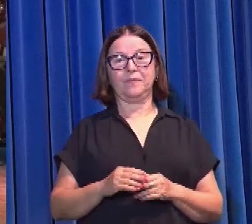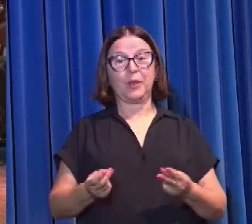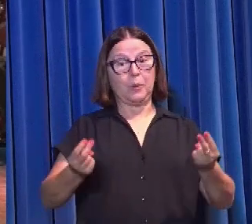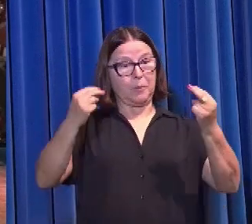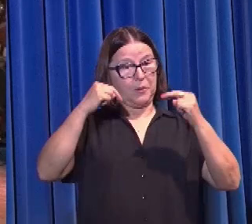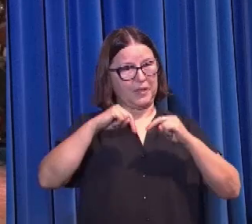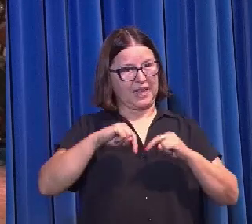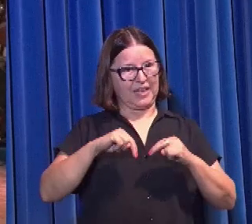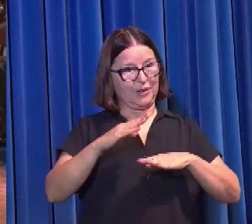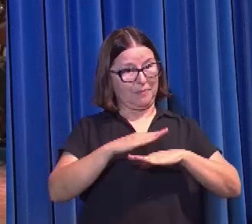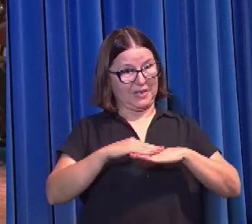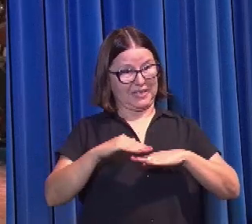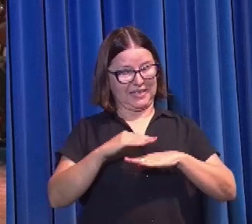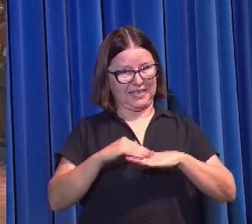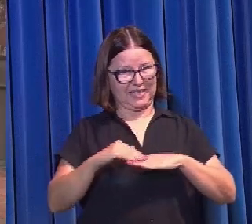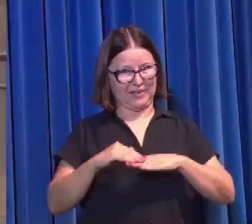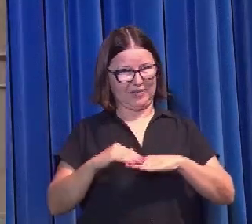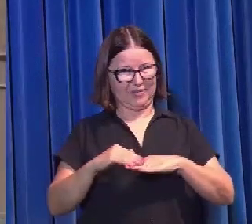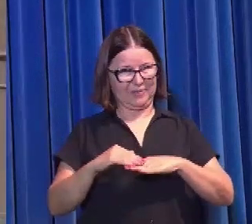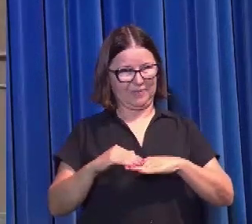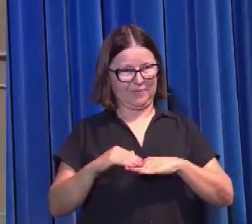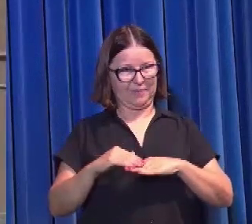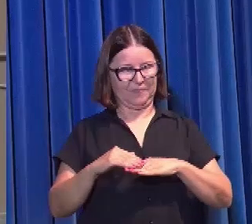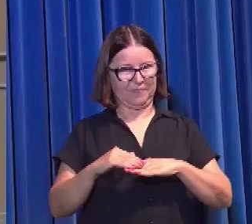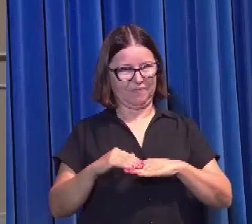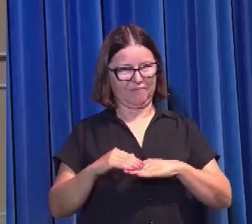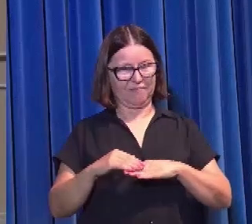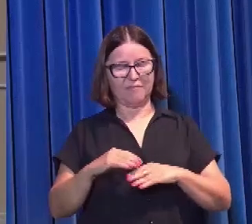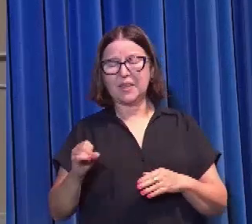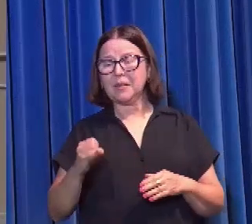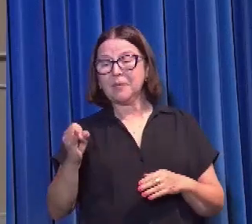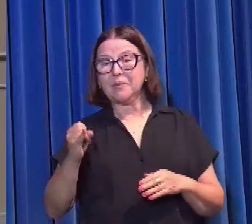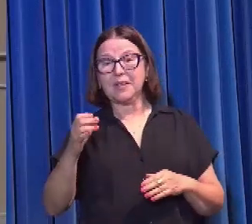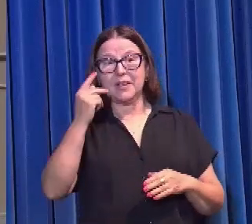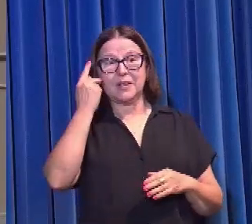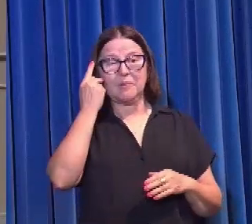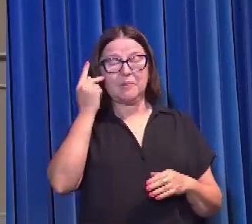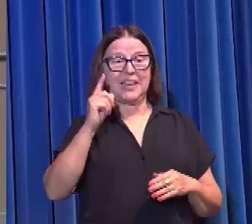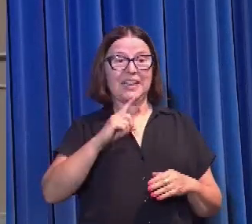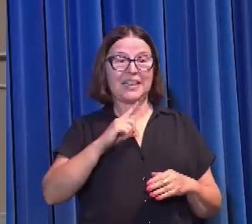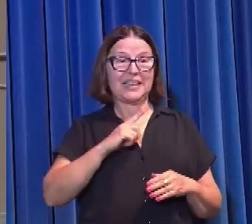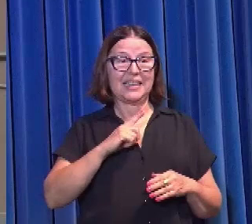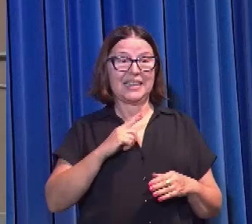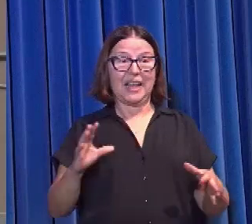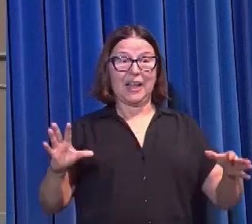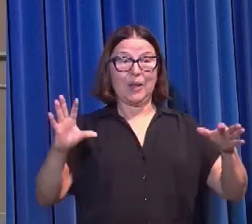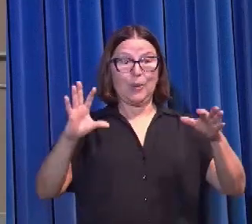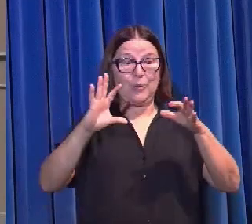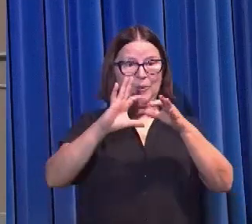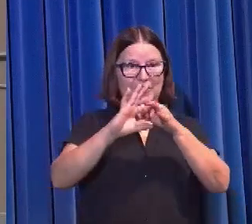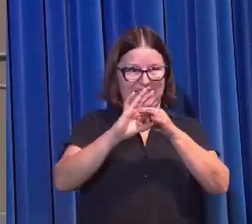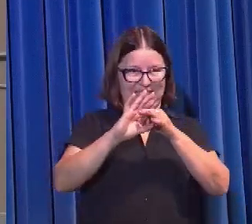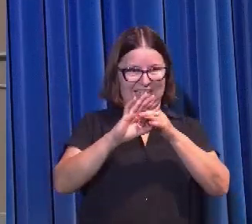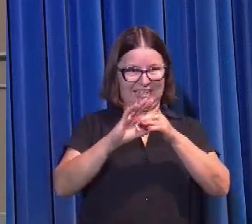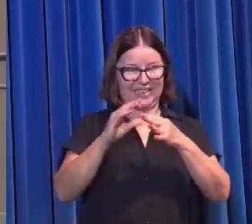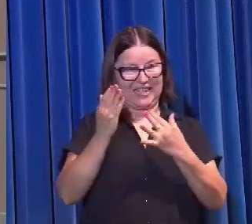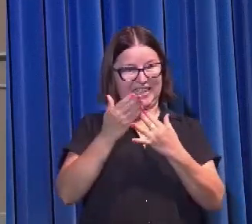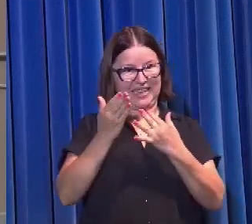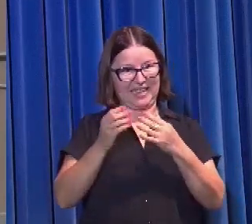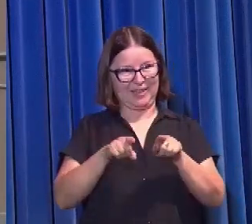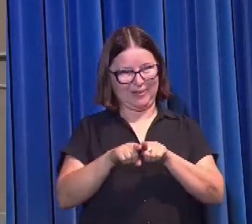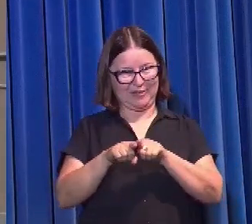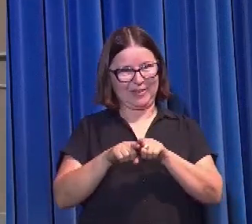Humildade e mansidão são as virtudes fundamentais para que haja unidade na igreja. Sem elas não haverá